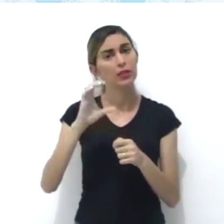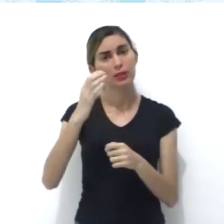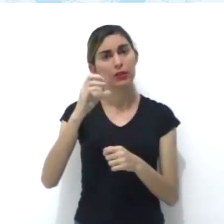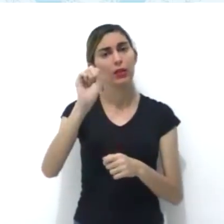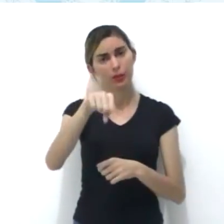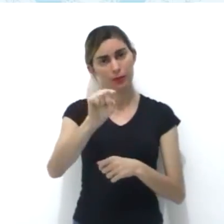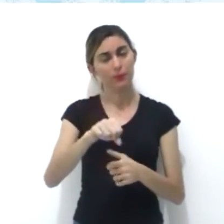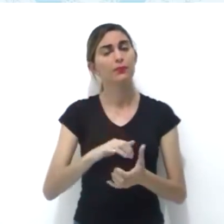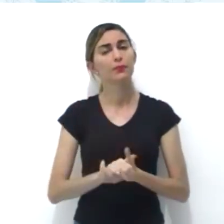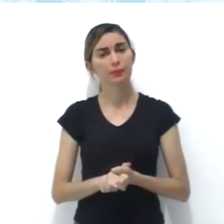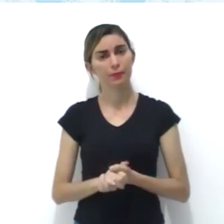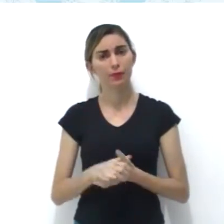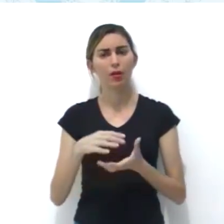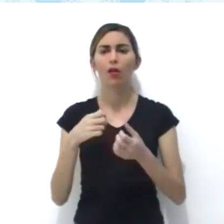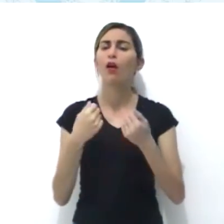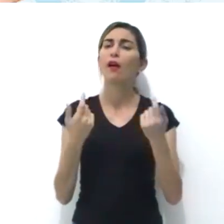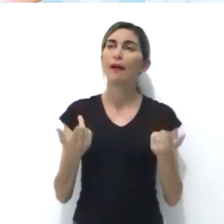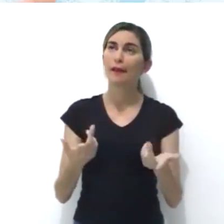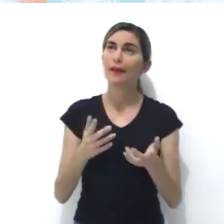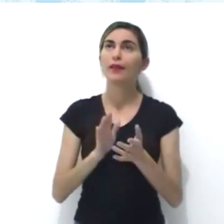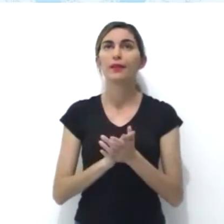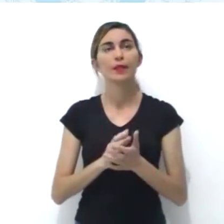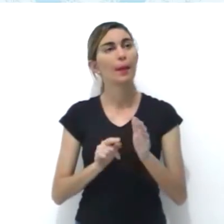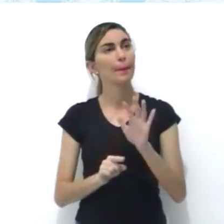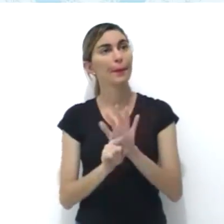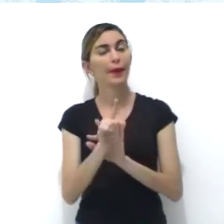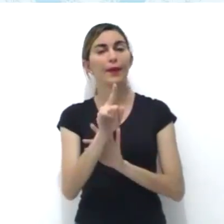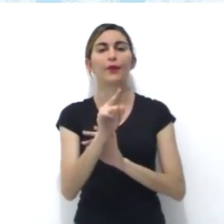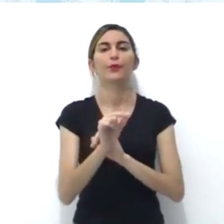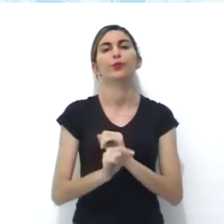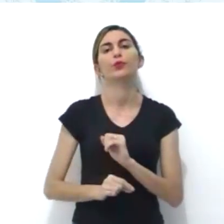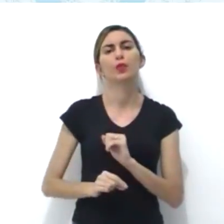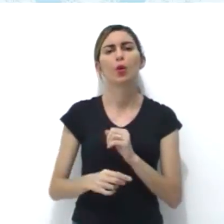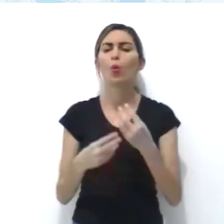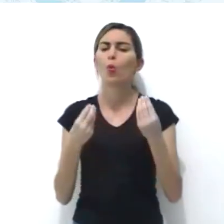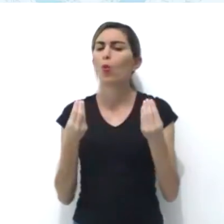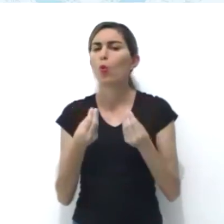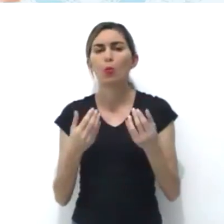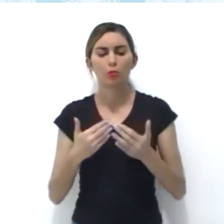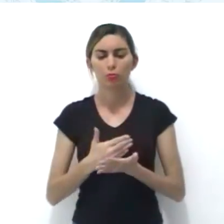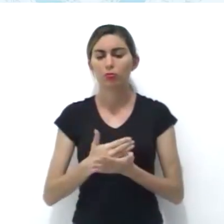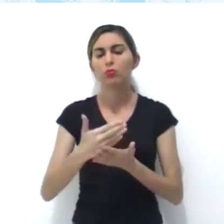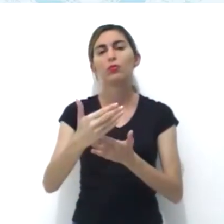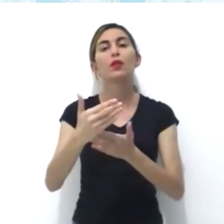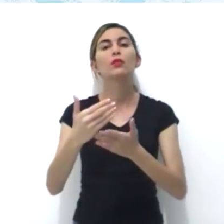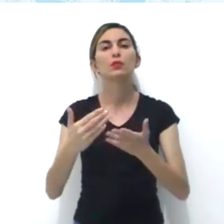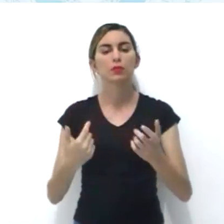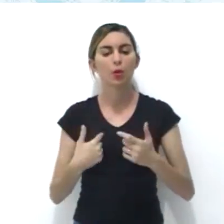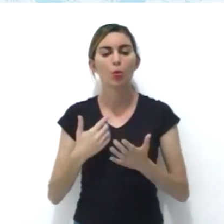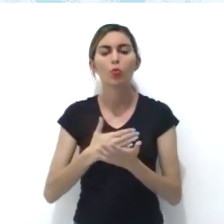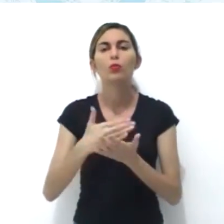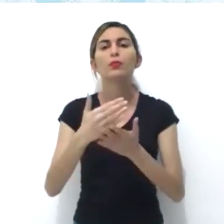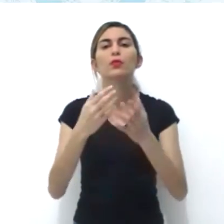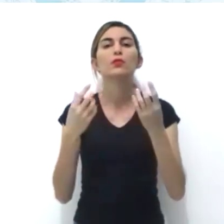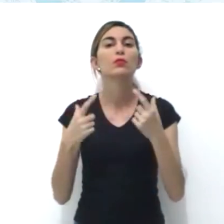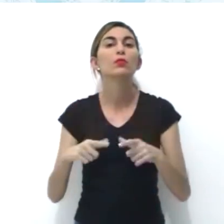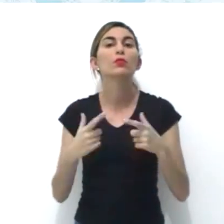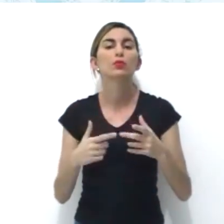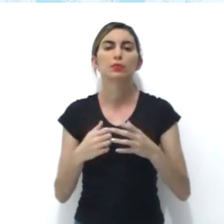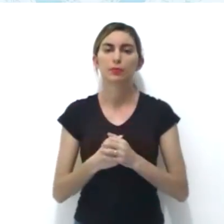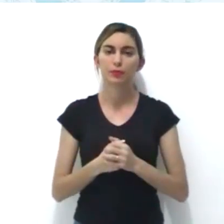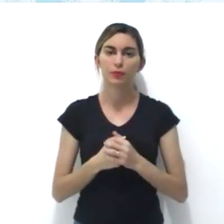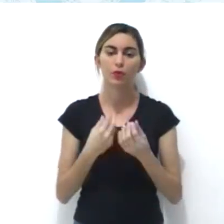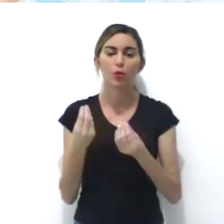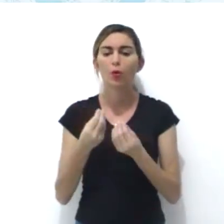fazer ciências sim. E aí aquela grande pergunta, por onde eu começo? Devo começar por